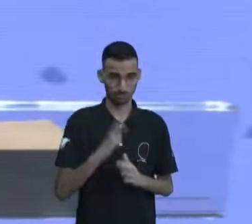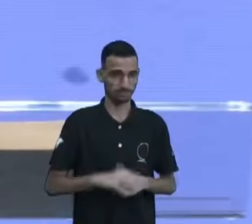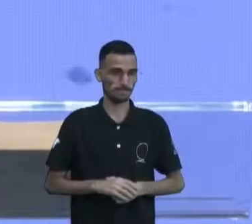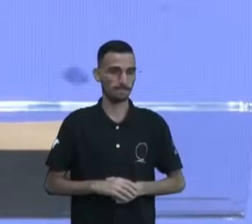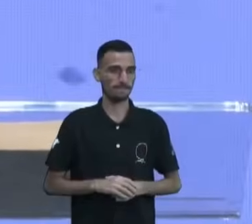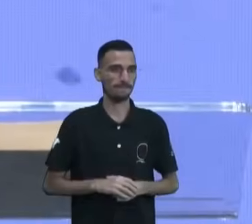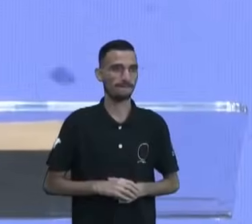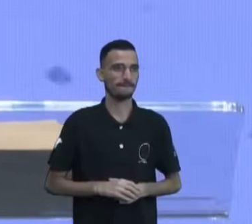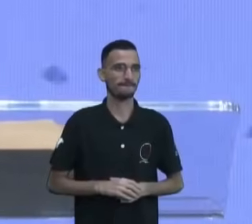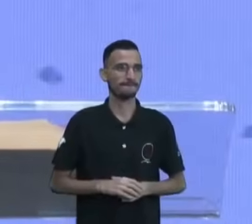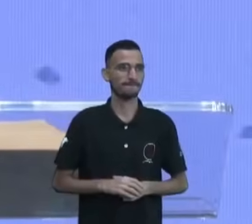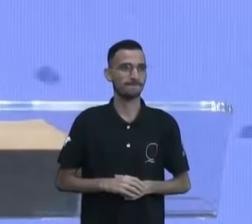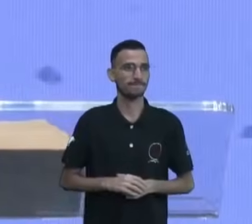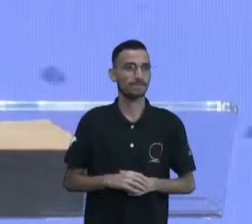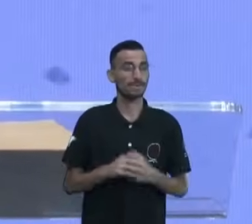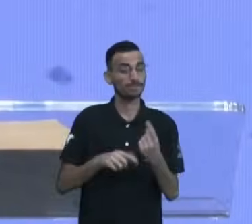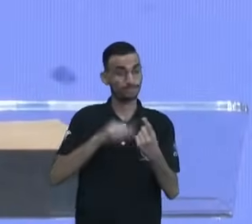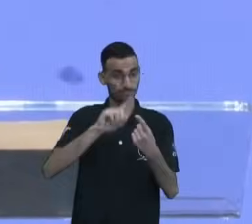um